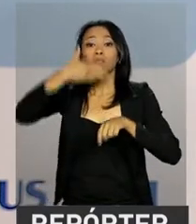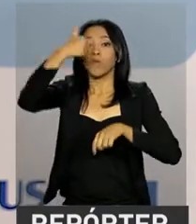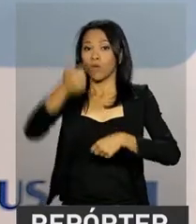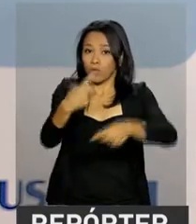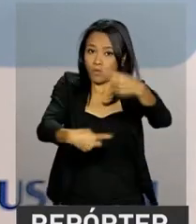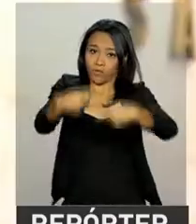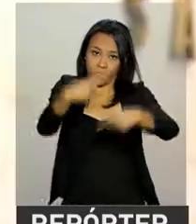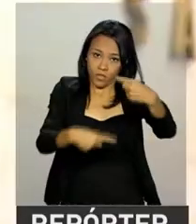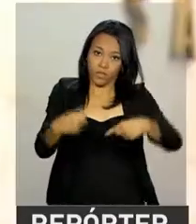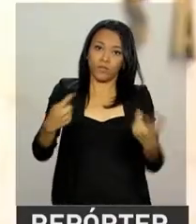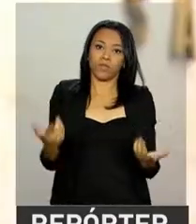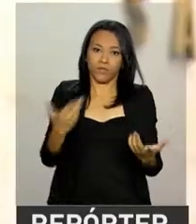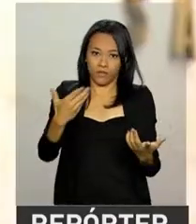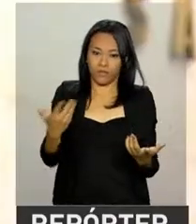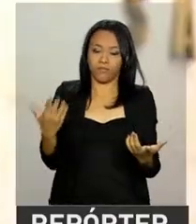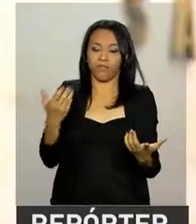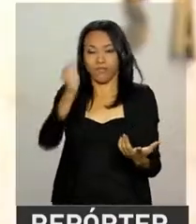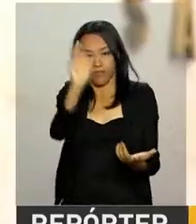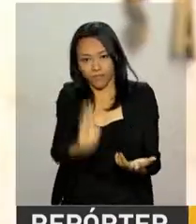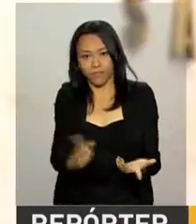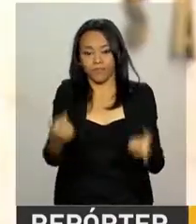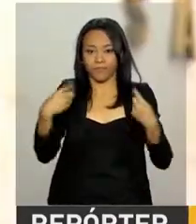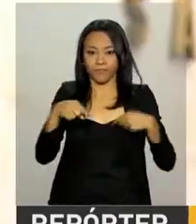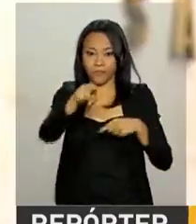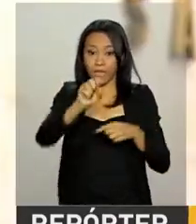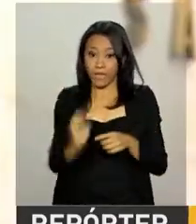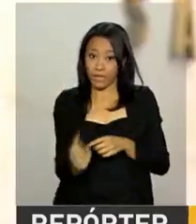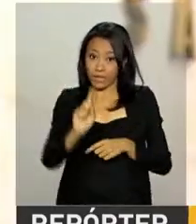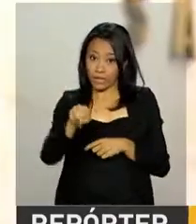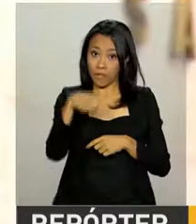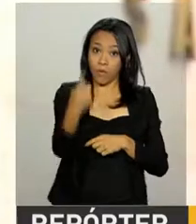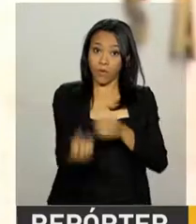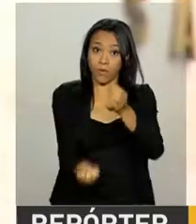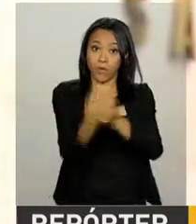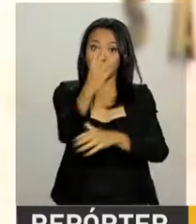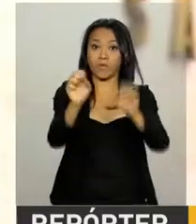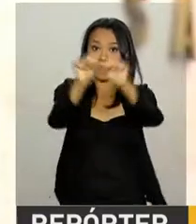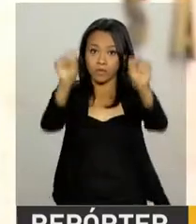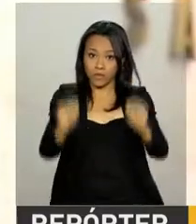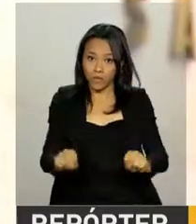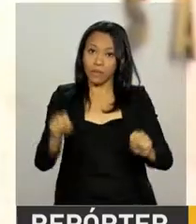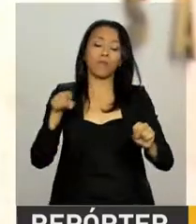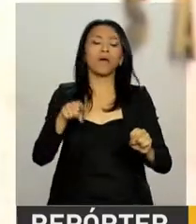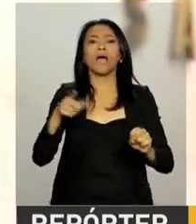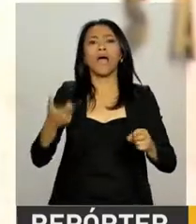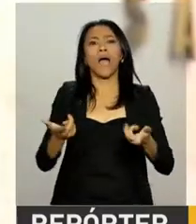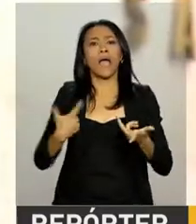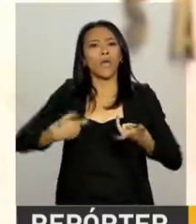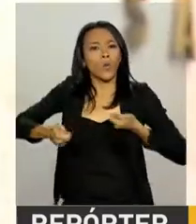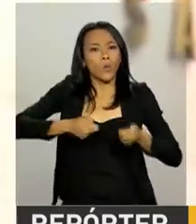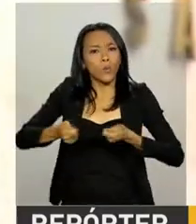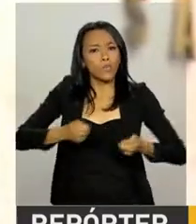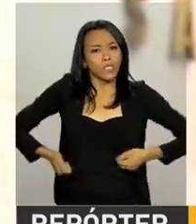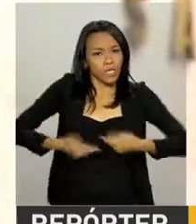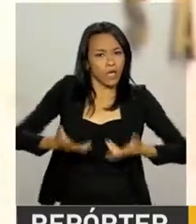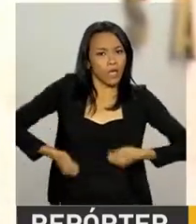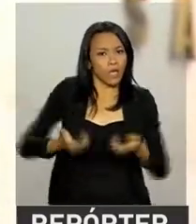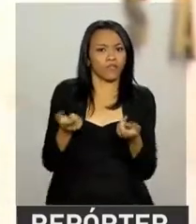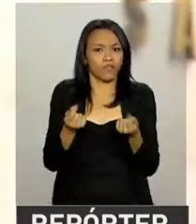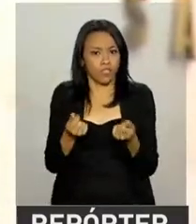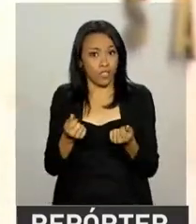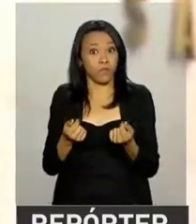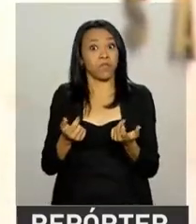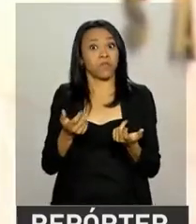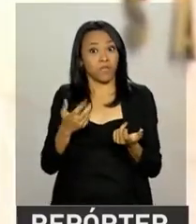brasil possa ter após a implementação do sistema a economia no sistema único de saúde deve chegar a 22 bilhões de